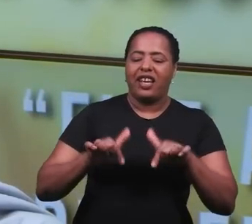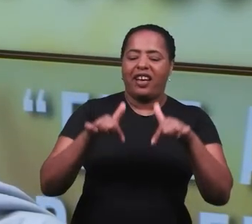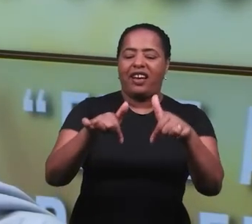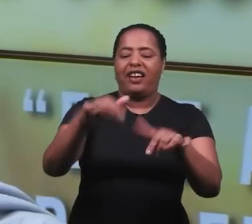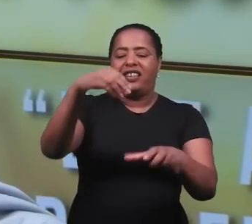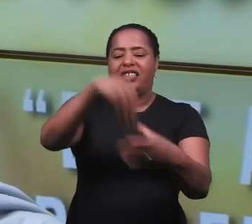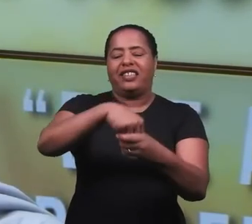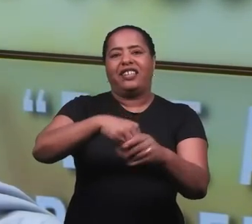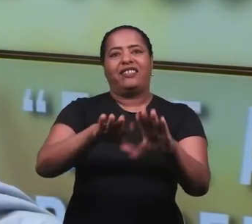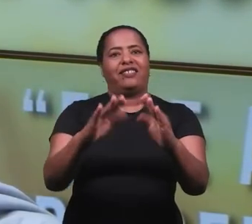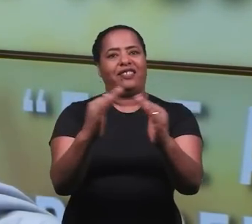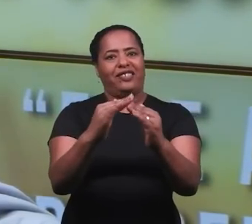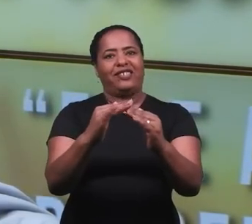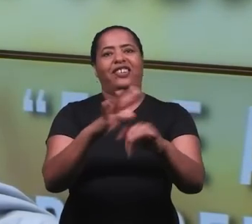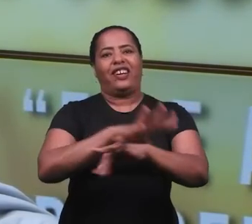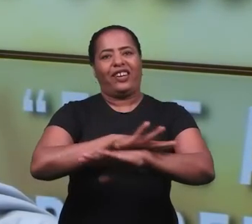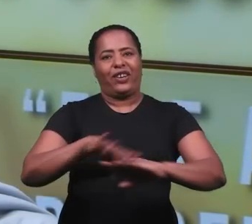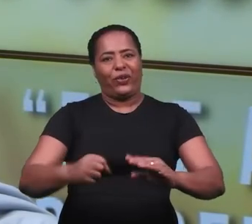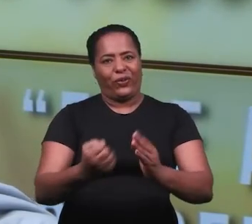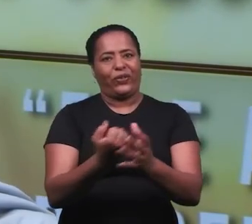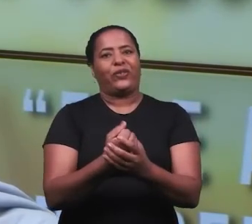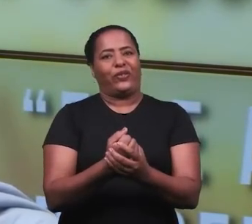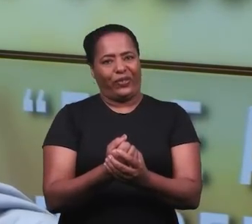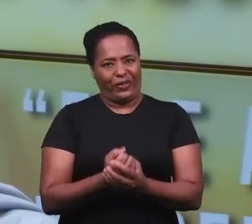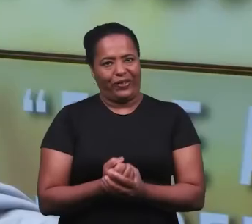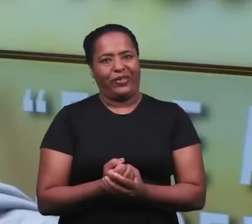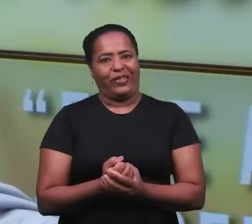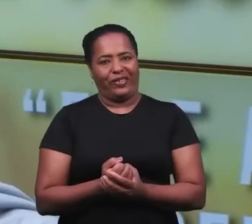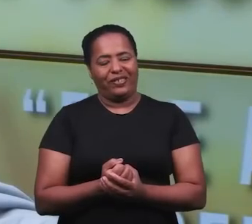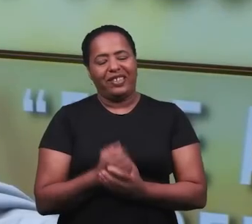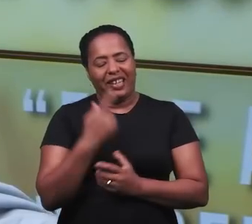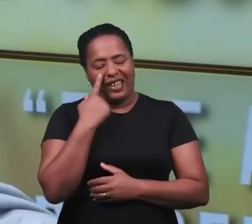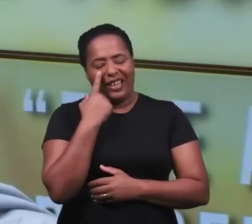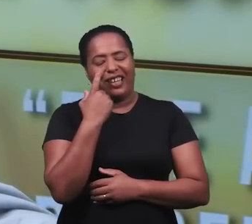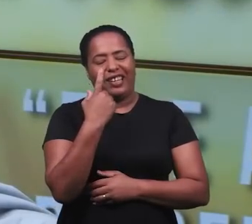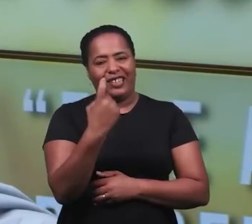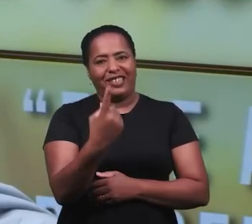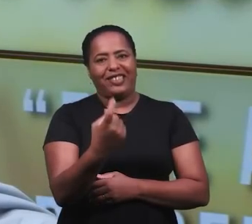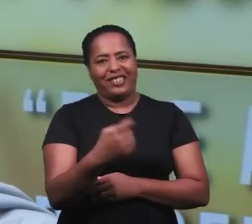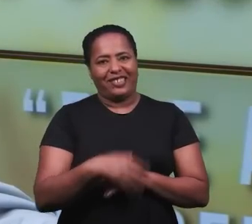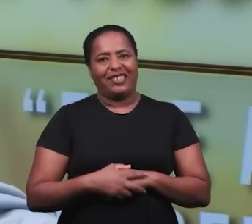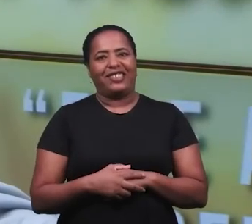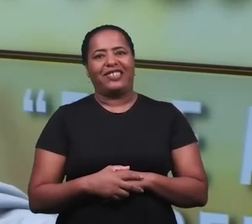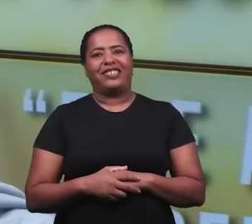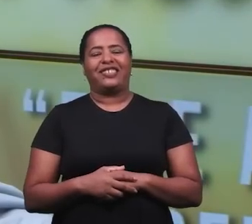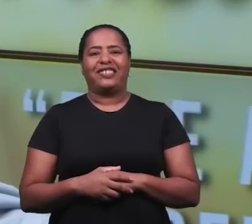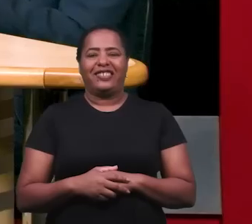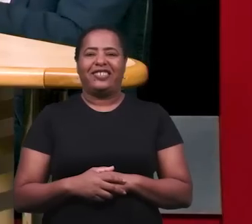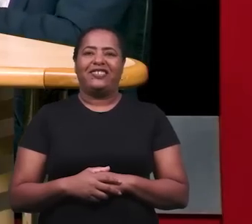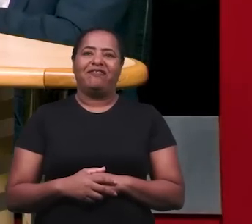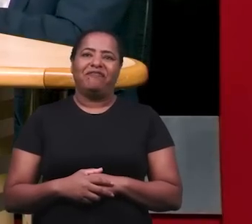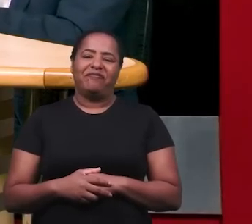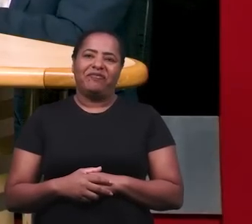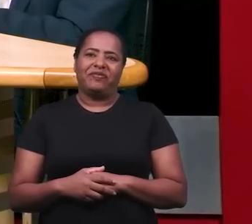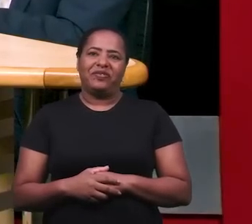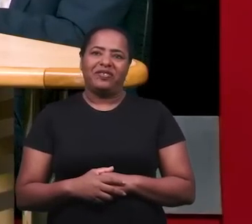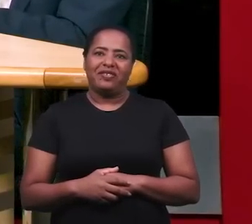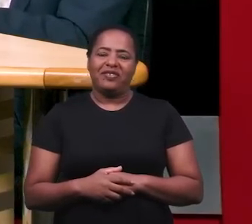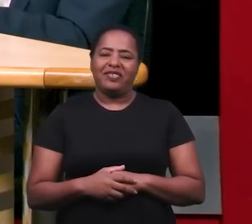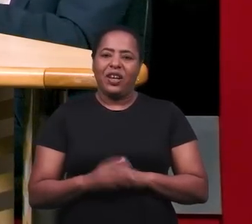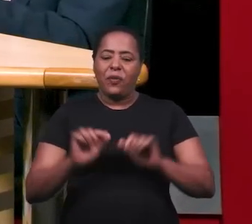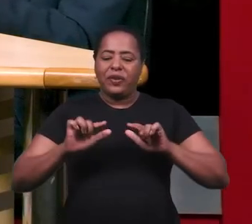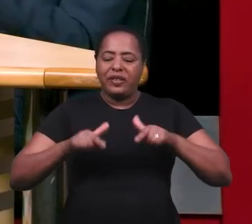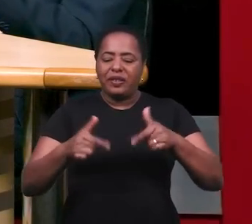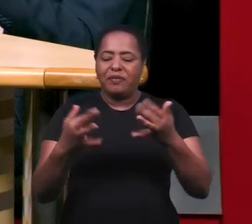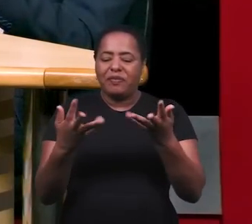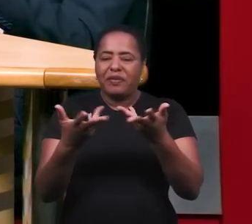abrindo um espaço para Deus curar uma situação dentro do seu lar. Acho que isso é muito interessante Muito.